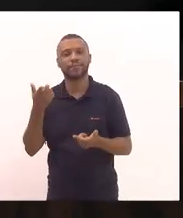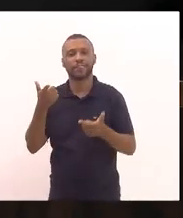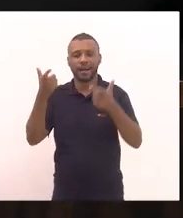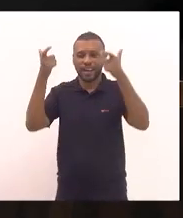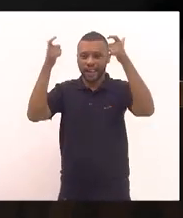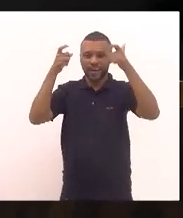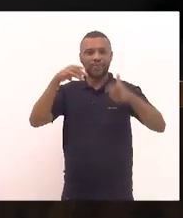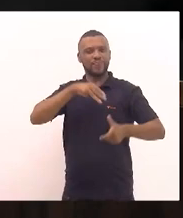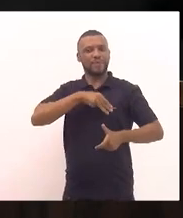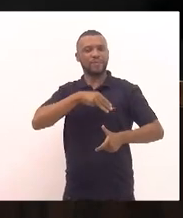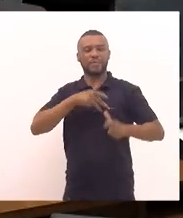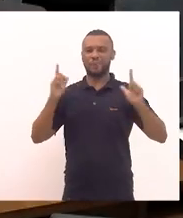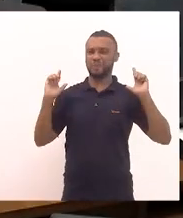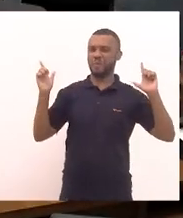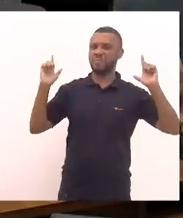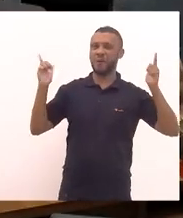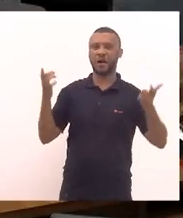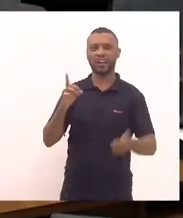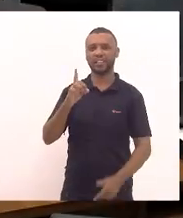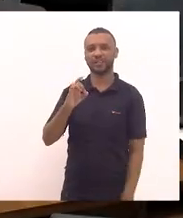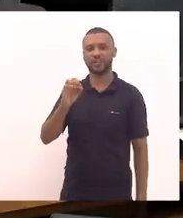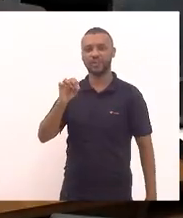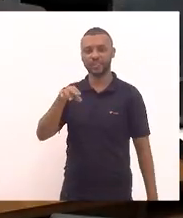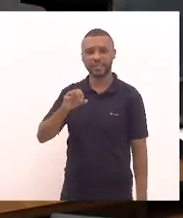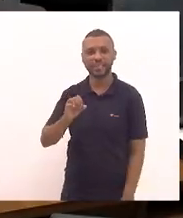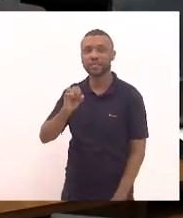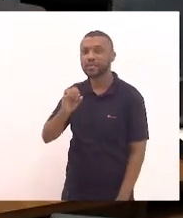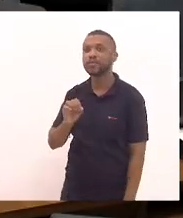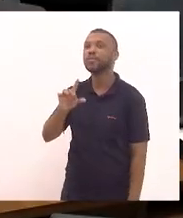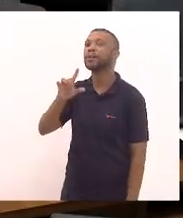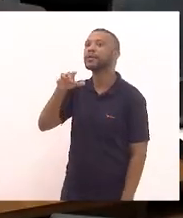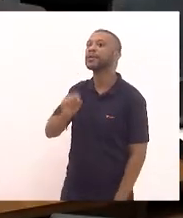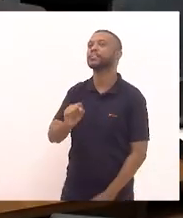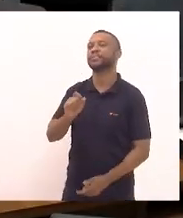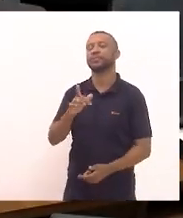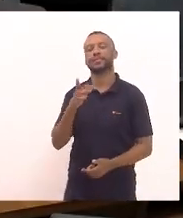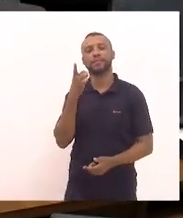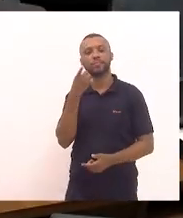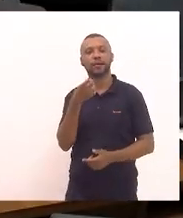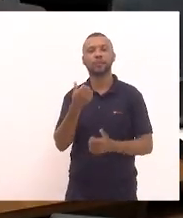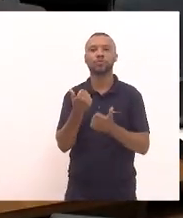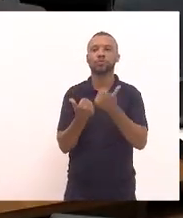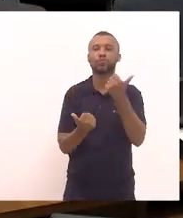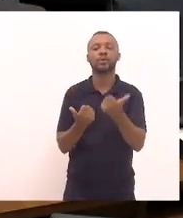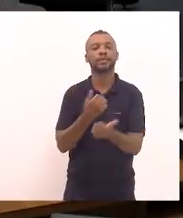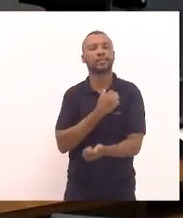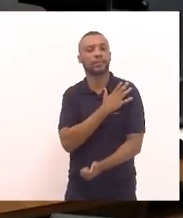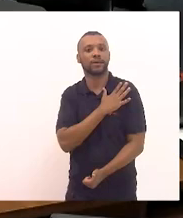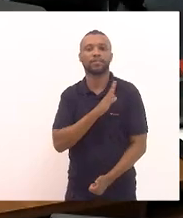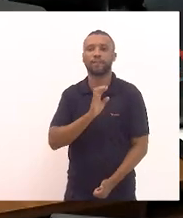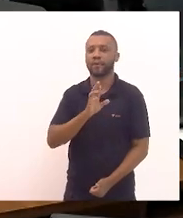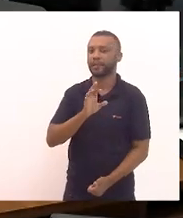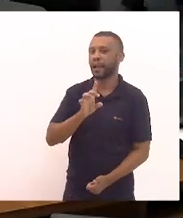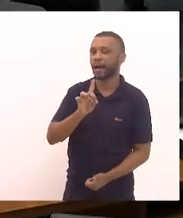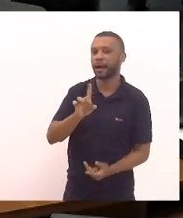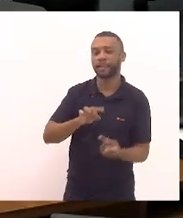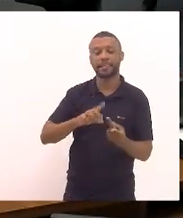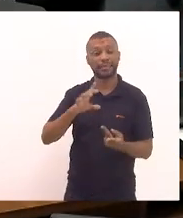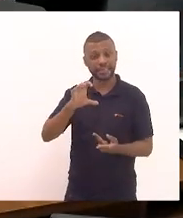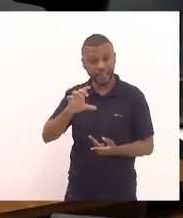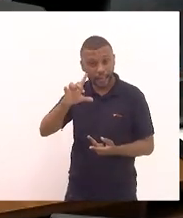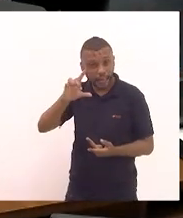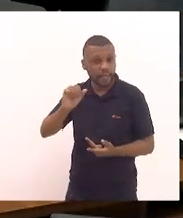Lins. Deputada Marta Rocha. Deputado Subtenente Bernardo, deputada Célia.